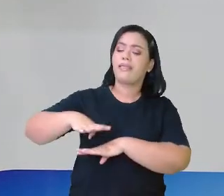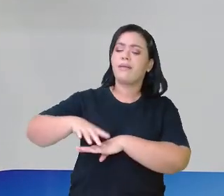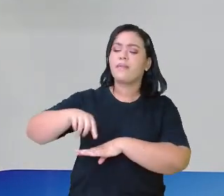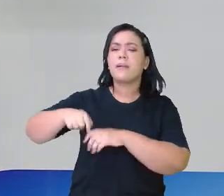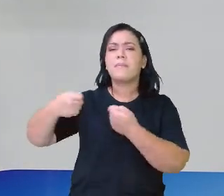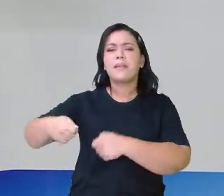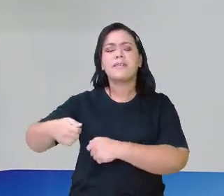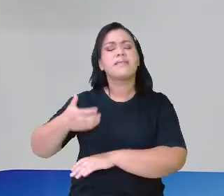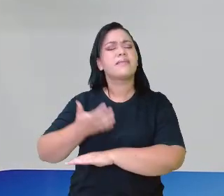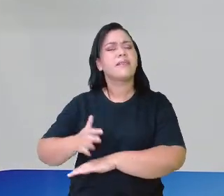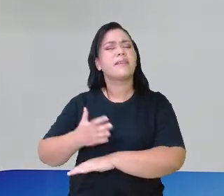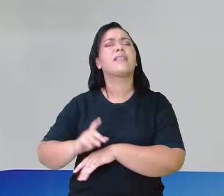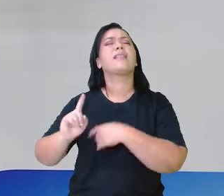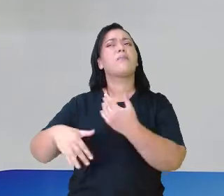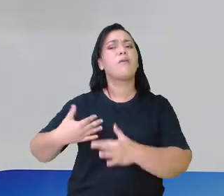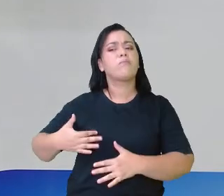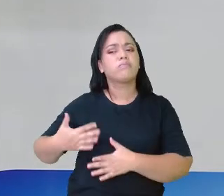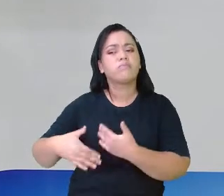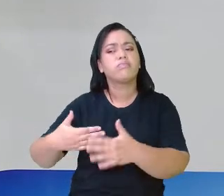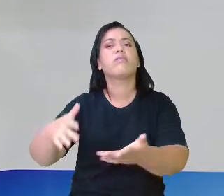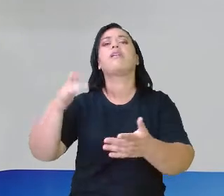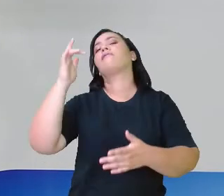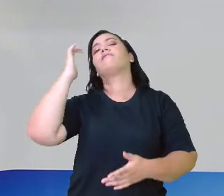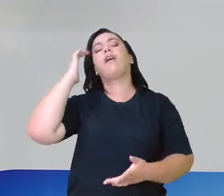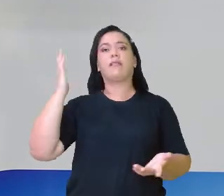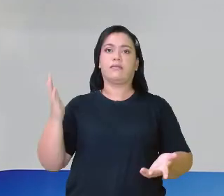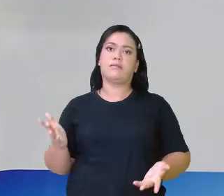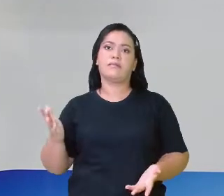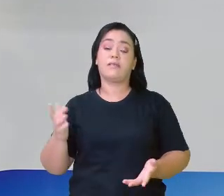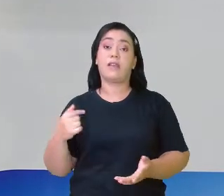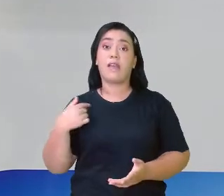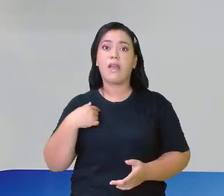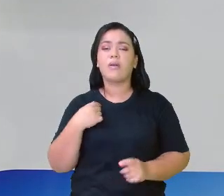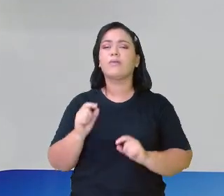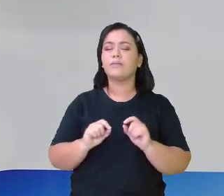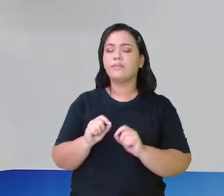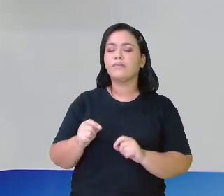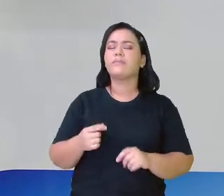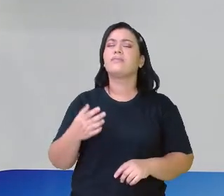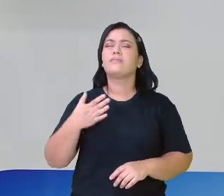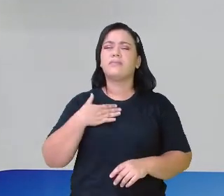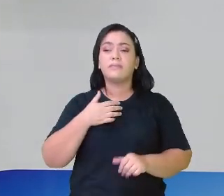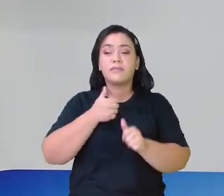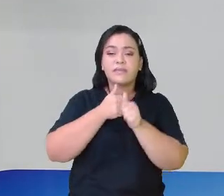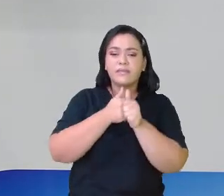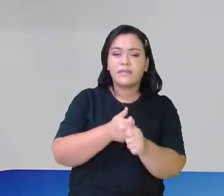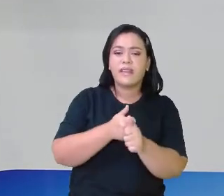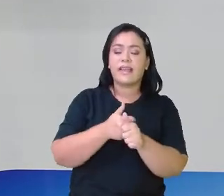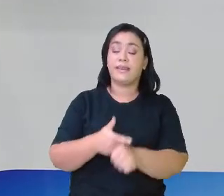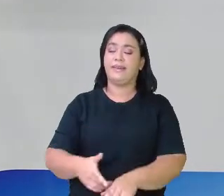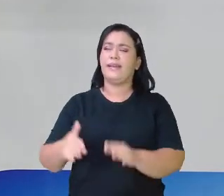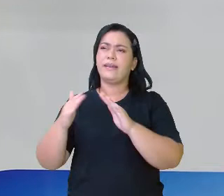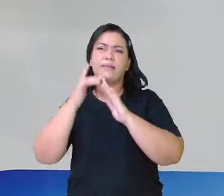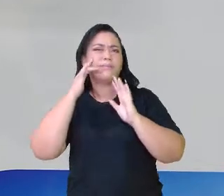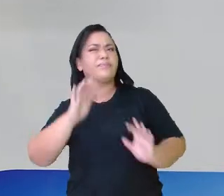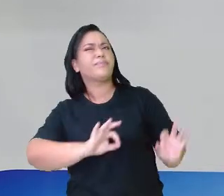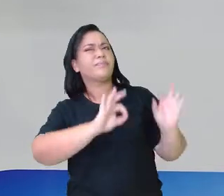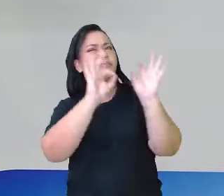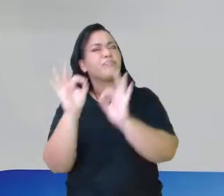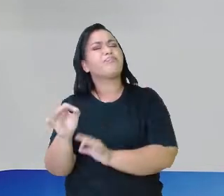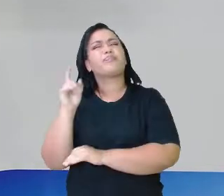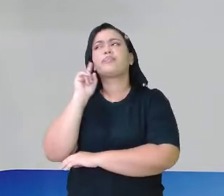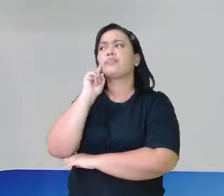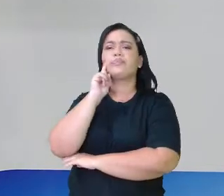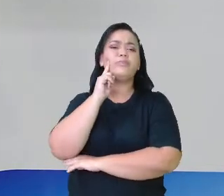fica tão fácil que vocês vão dizer, minha gente, eu aposto que quem me acompanha aqui, quando está em casa, olha as coisas ao